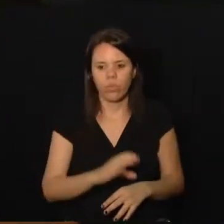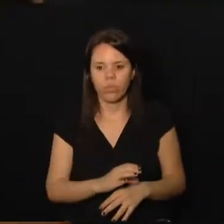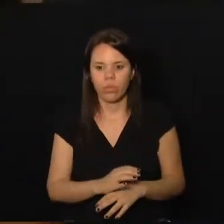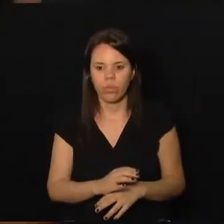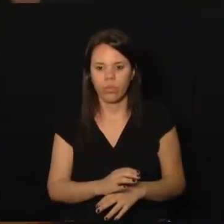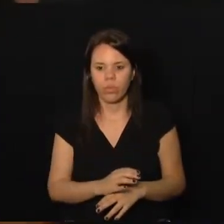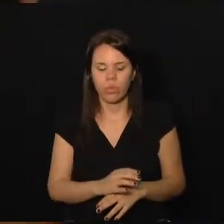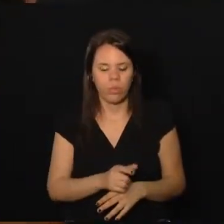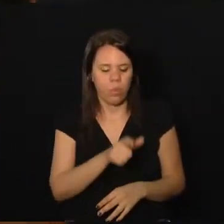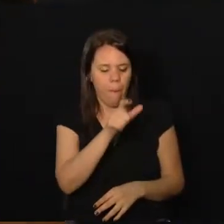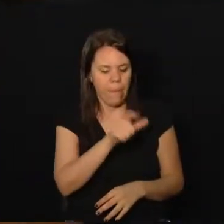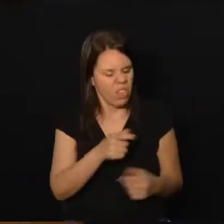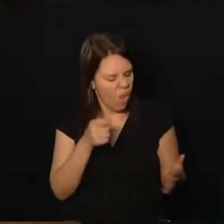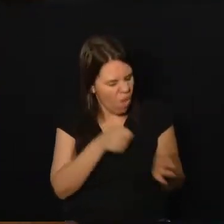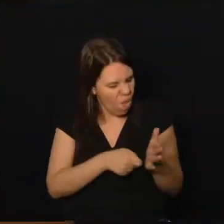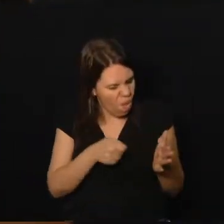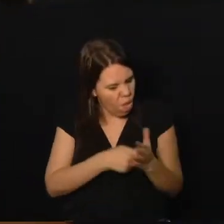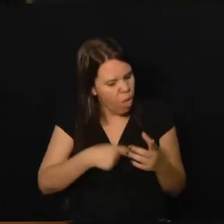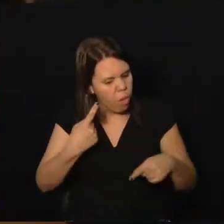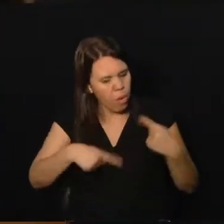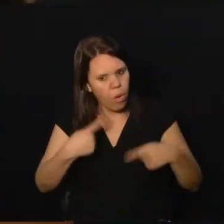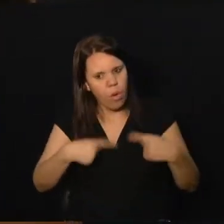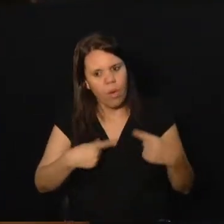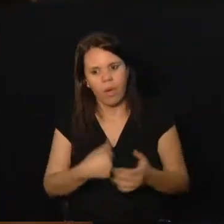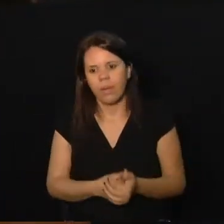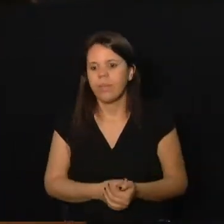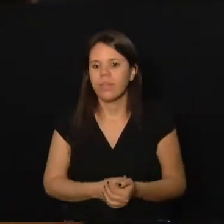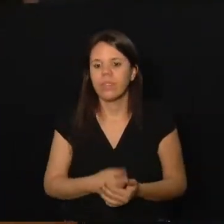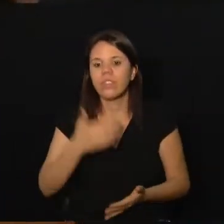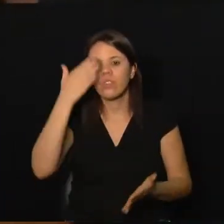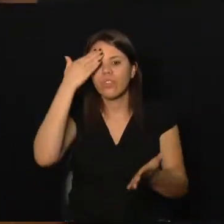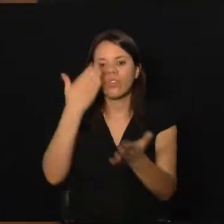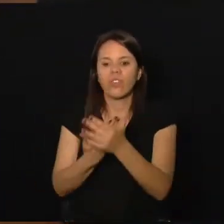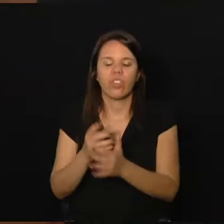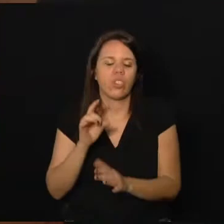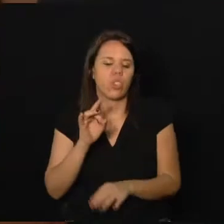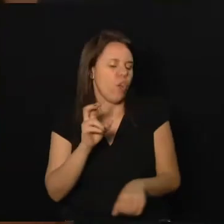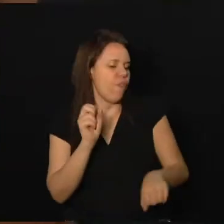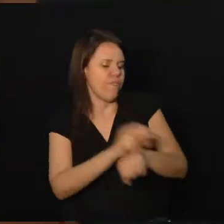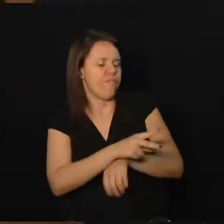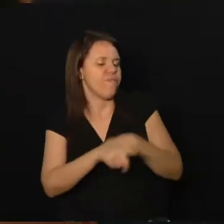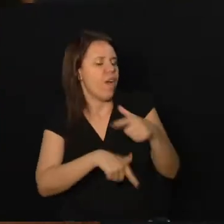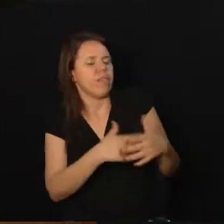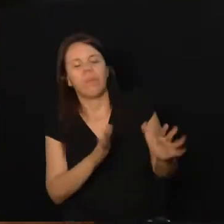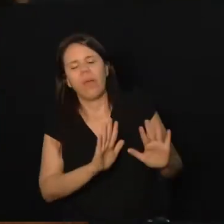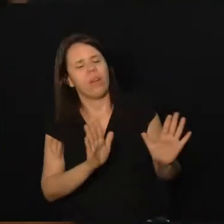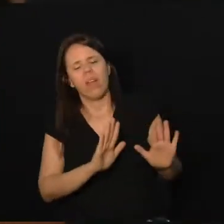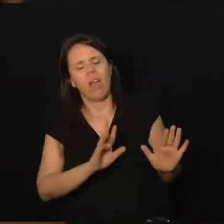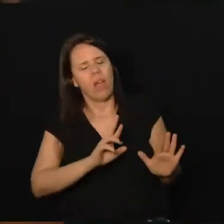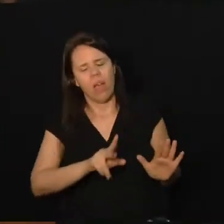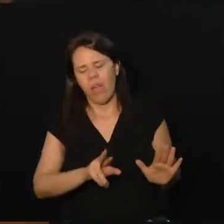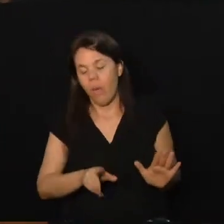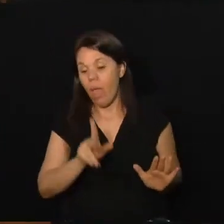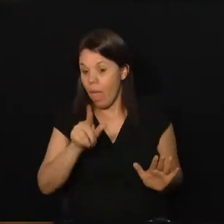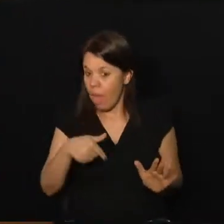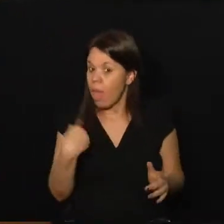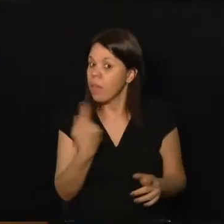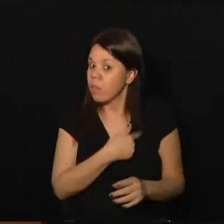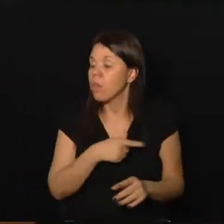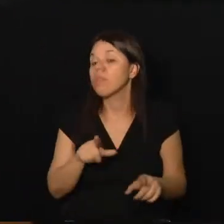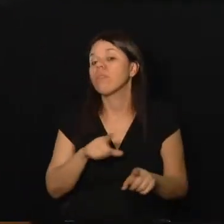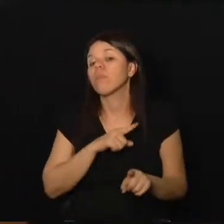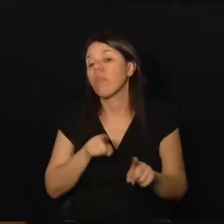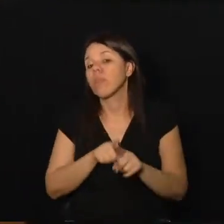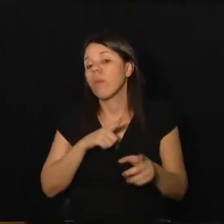ser político. Né? Porque quando a gente fala sobre política, acreditamos que é só um cargo, né, Nelson? Mas nós também temos